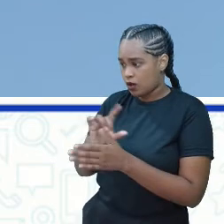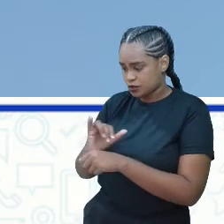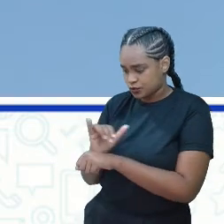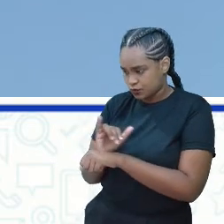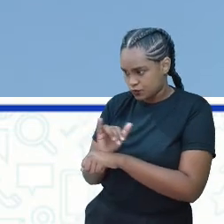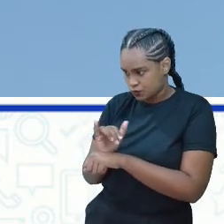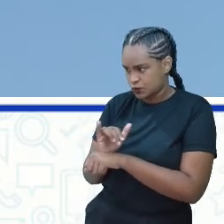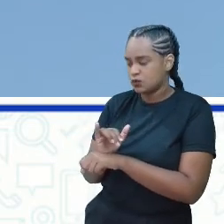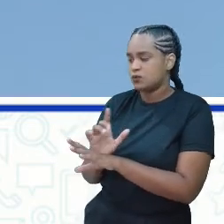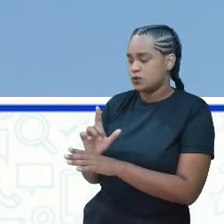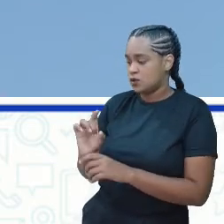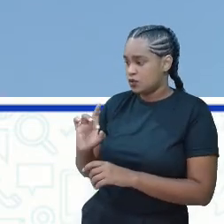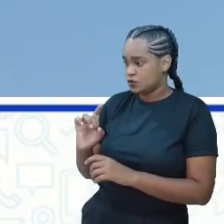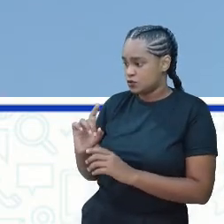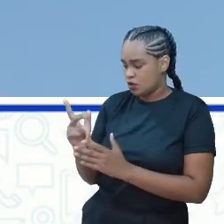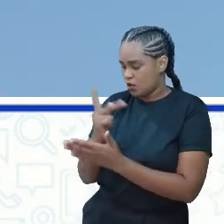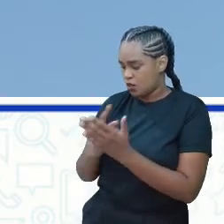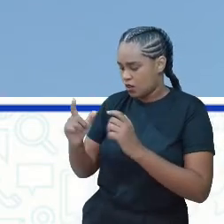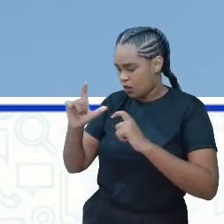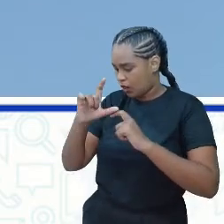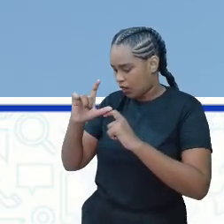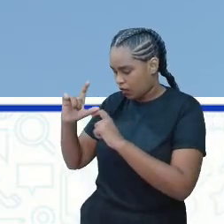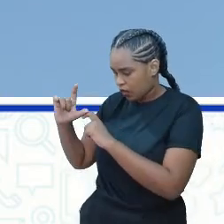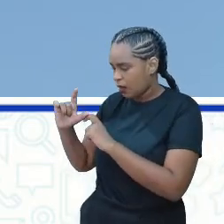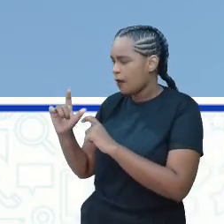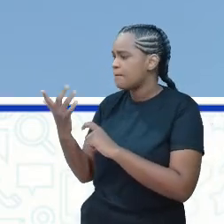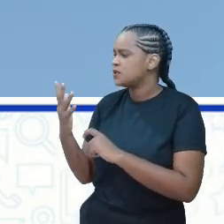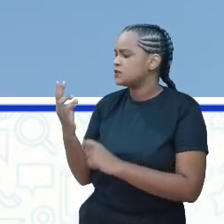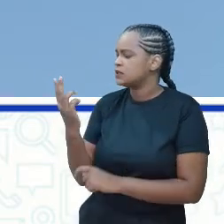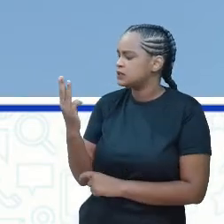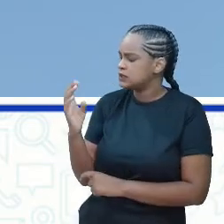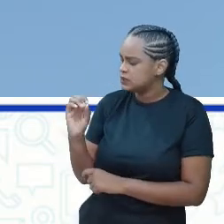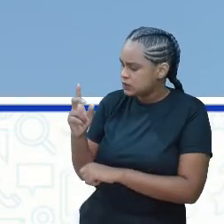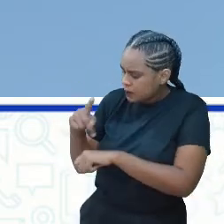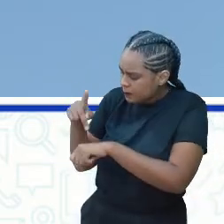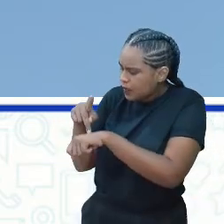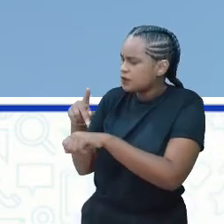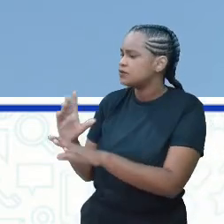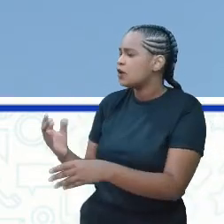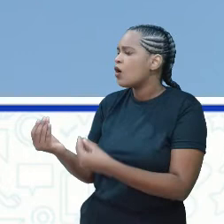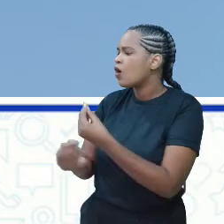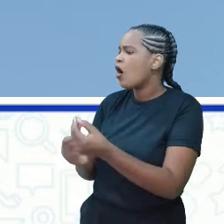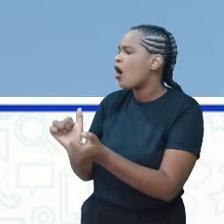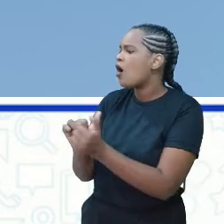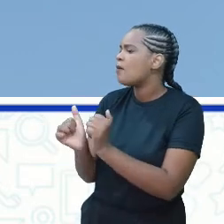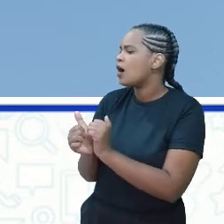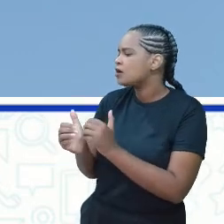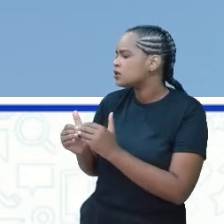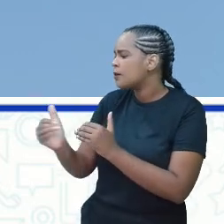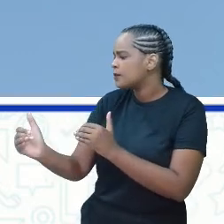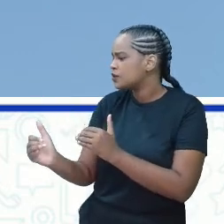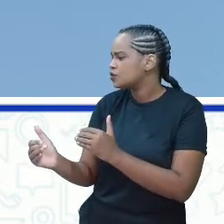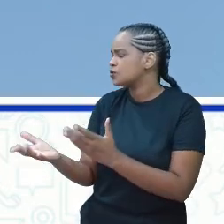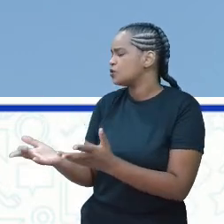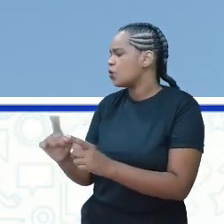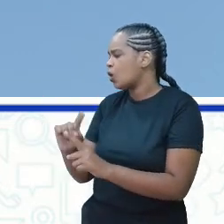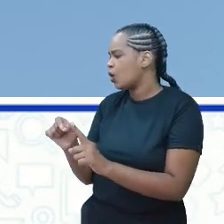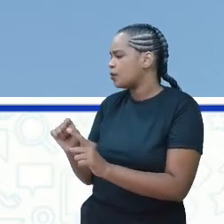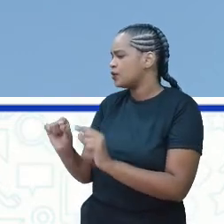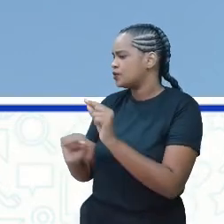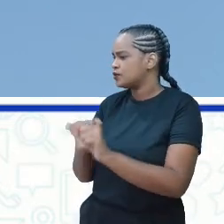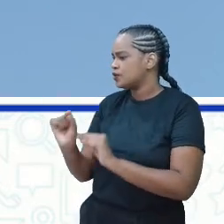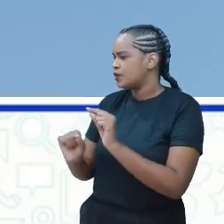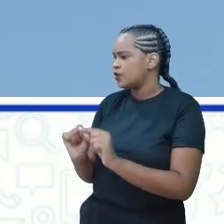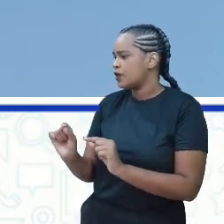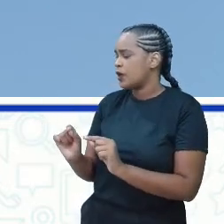histórias em quadrinhos circulavam em quase 30 países. Quais adaptações precisaram ser feitas para atender